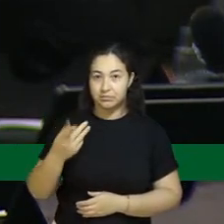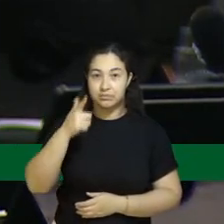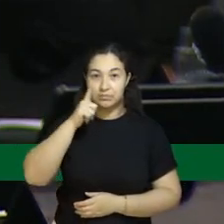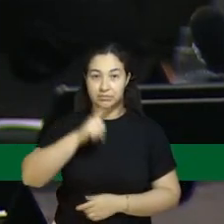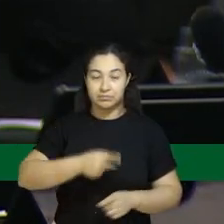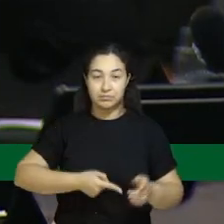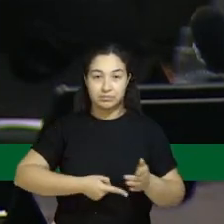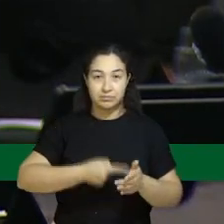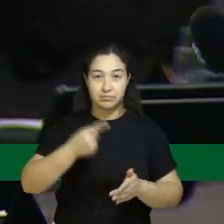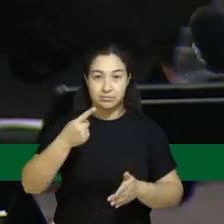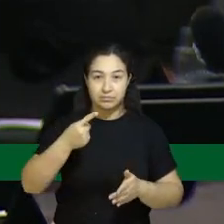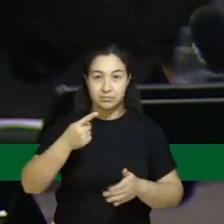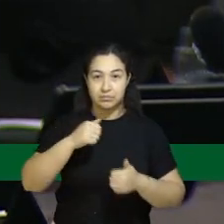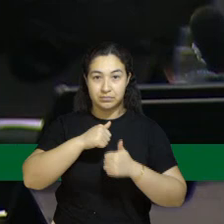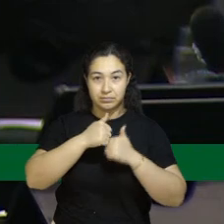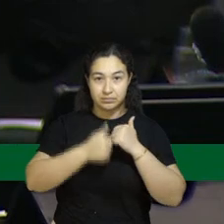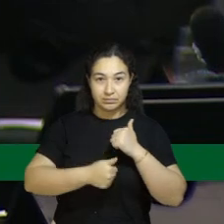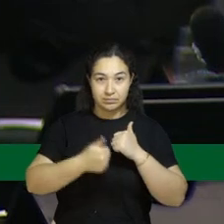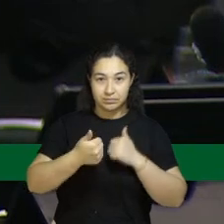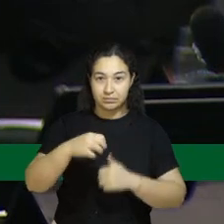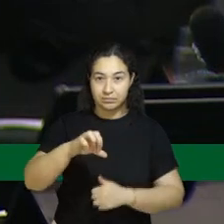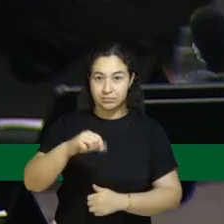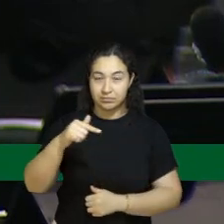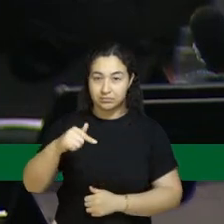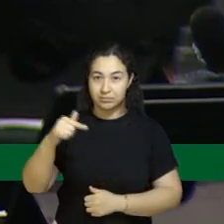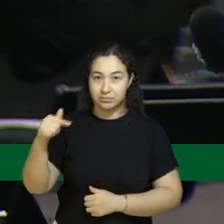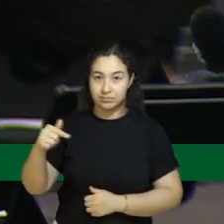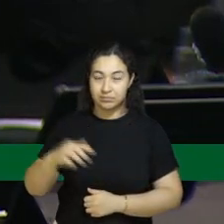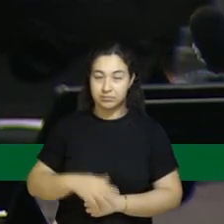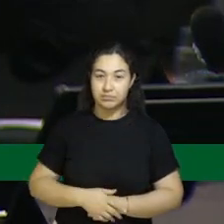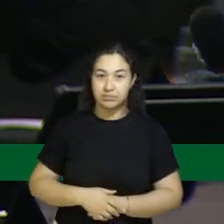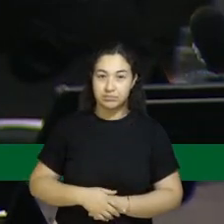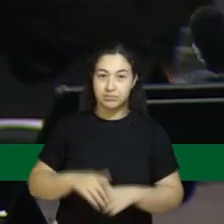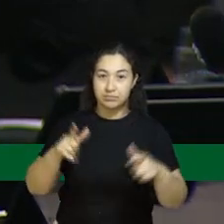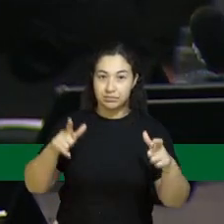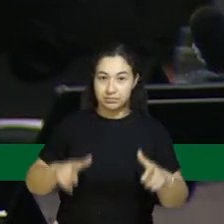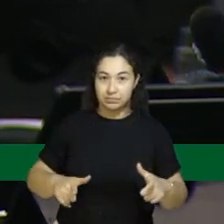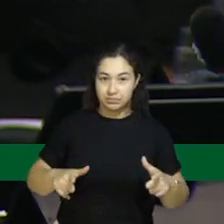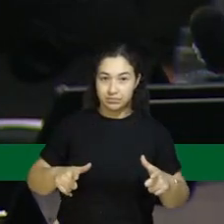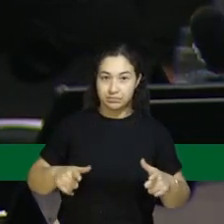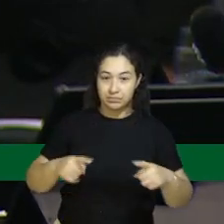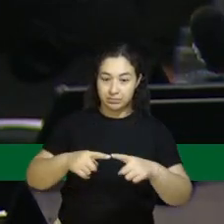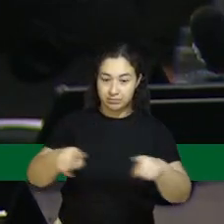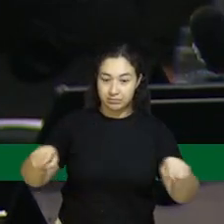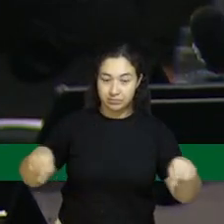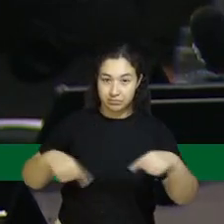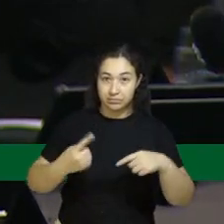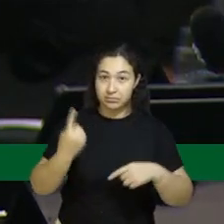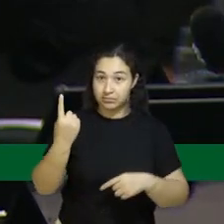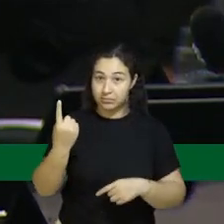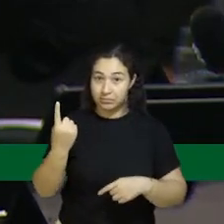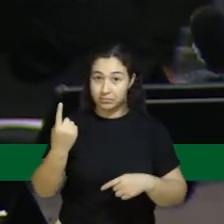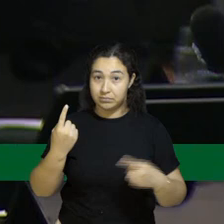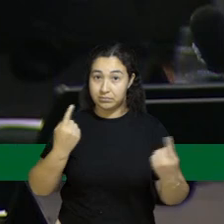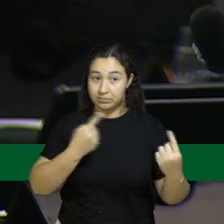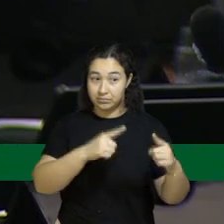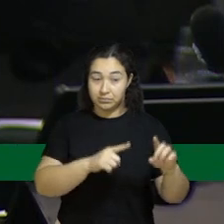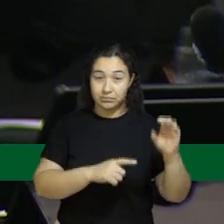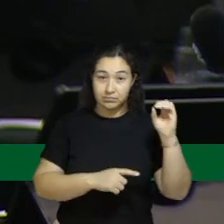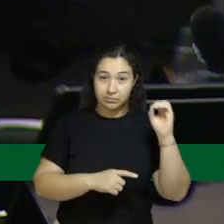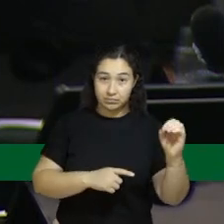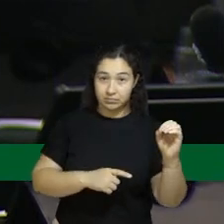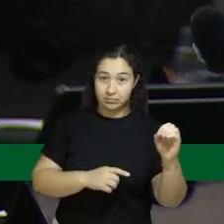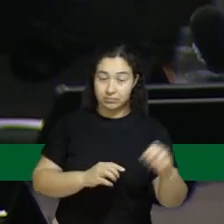em 1977, decisão no estádio Índio Condá, 1-0 sobre o Avaí. Gol de